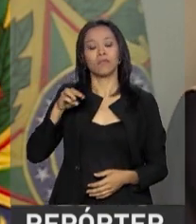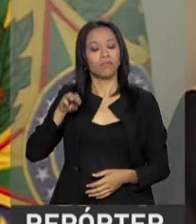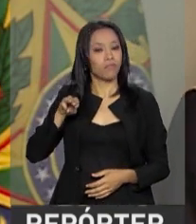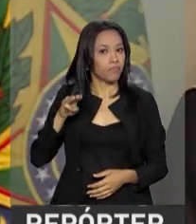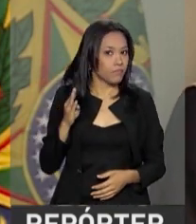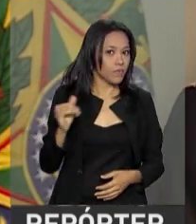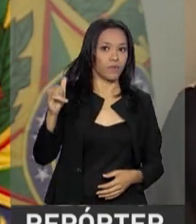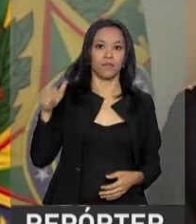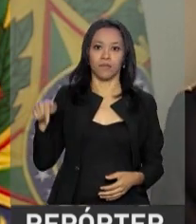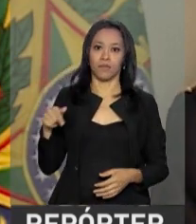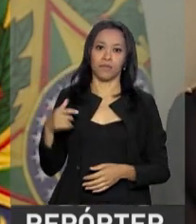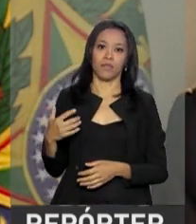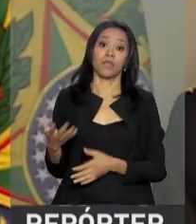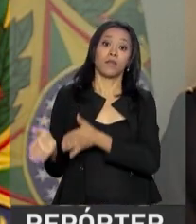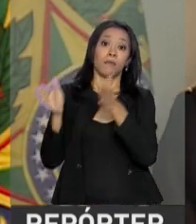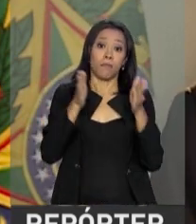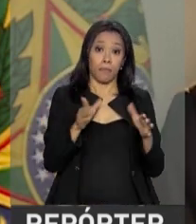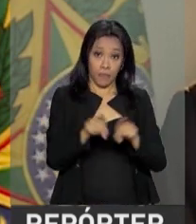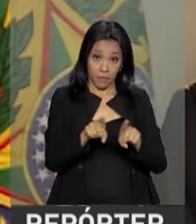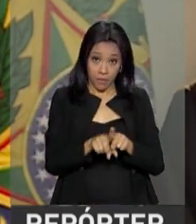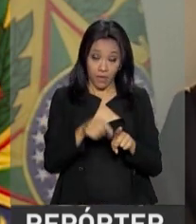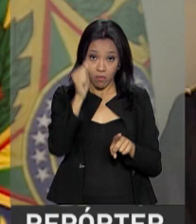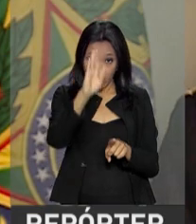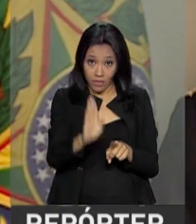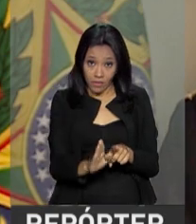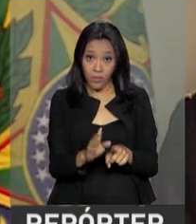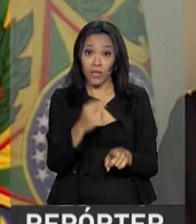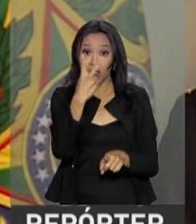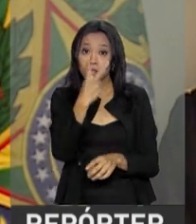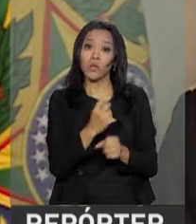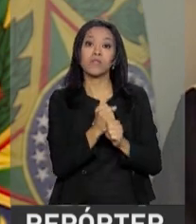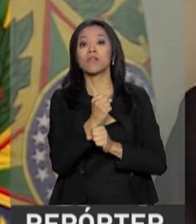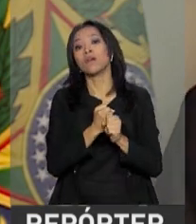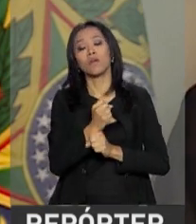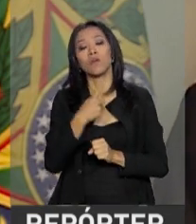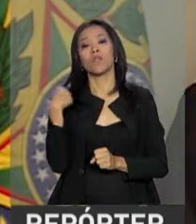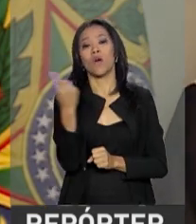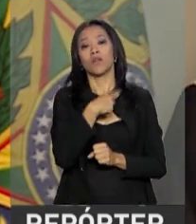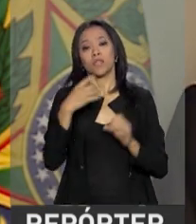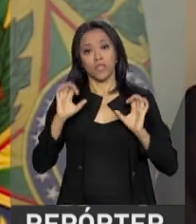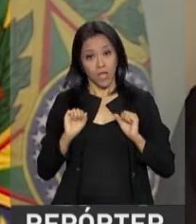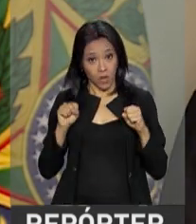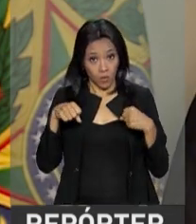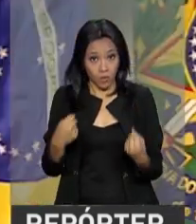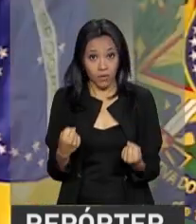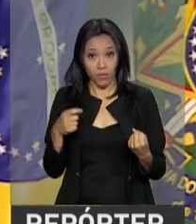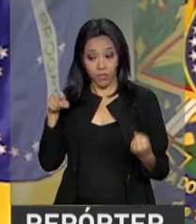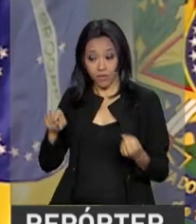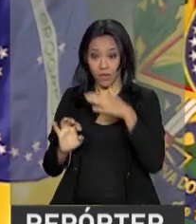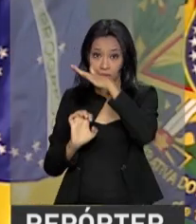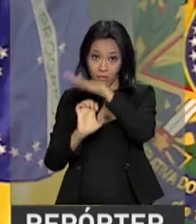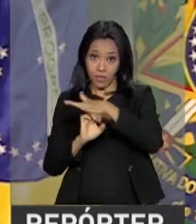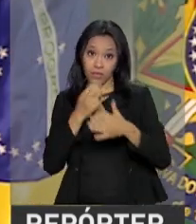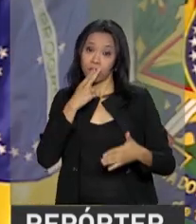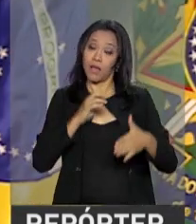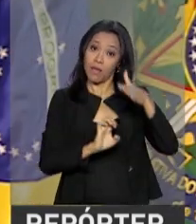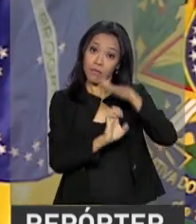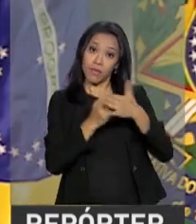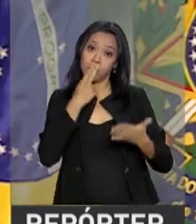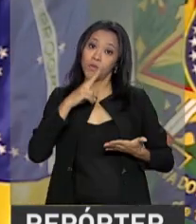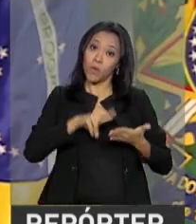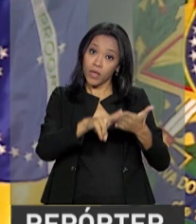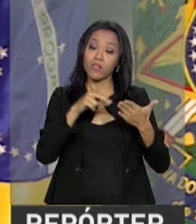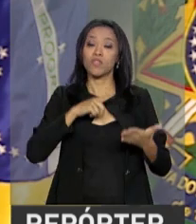recente assim como recuperamos o brasil em dois anos nós recuperamos a petrobras e os correios tiveram